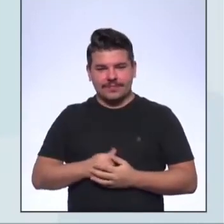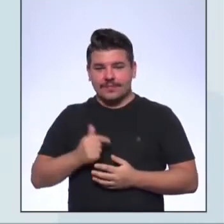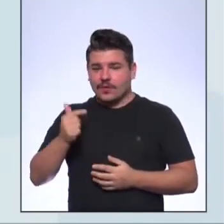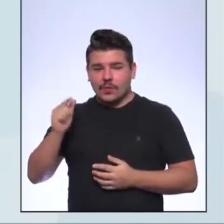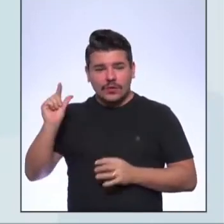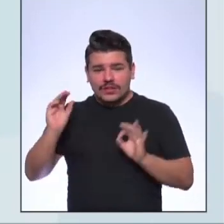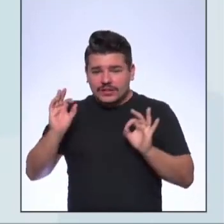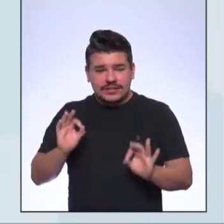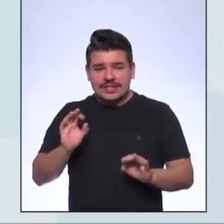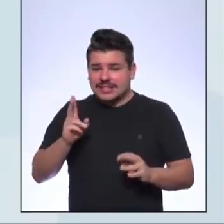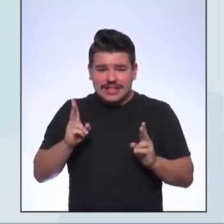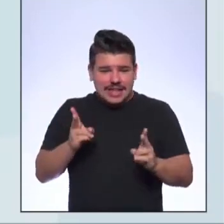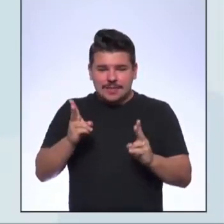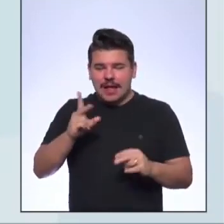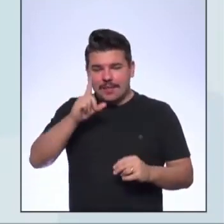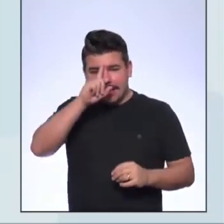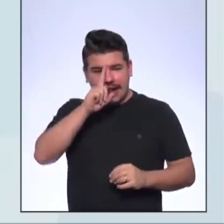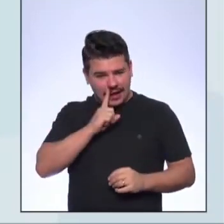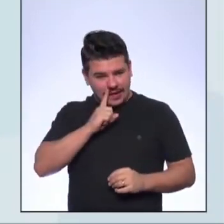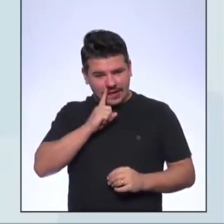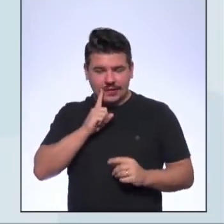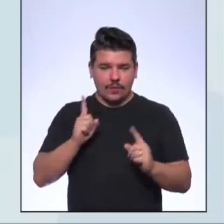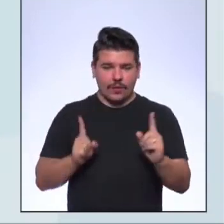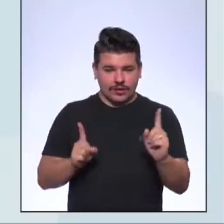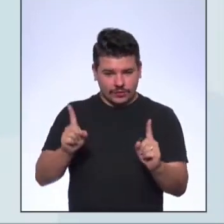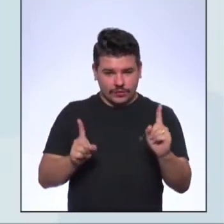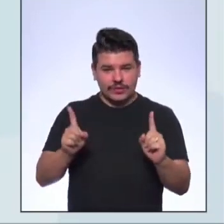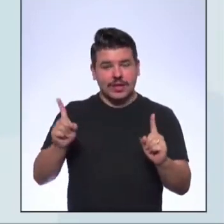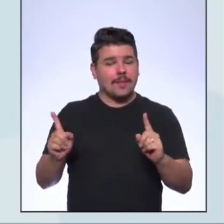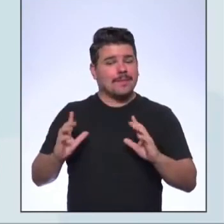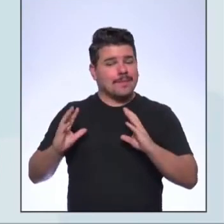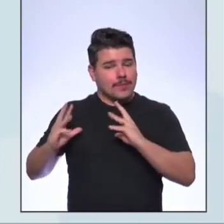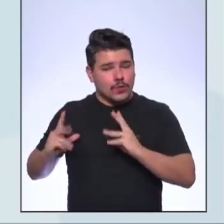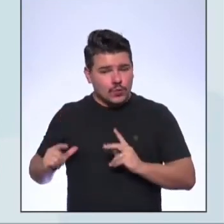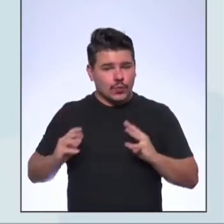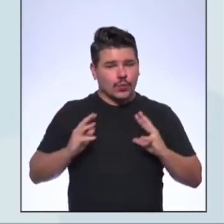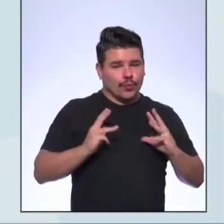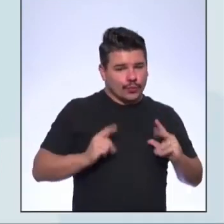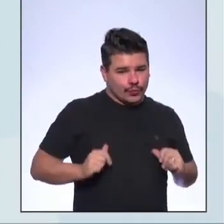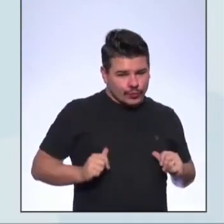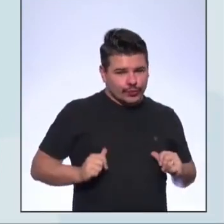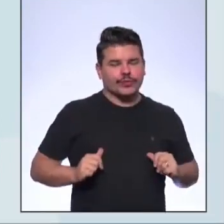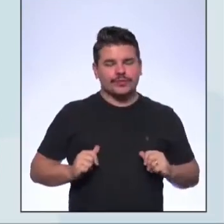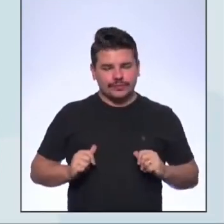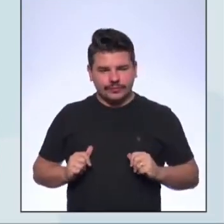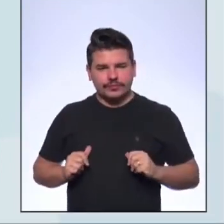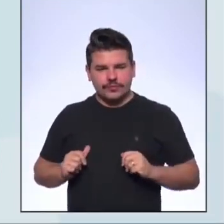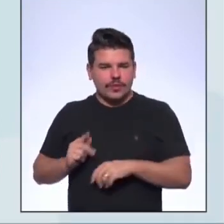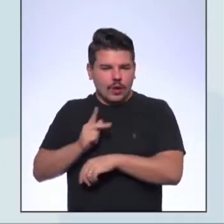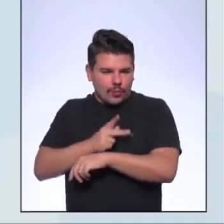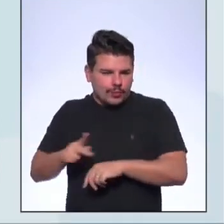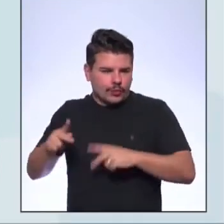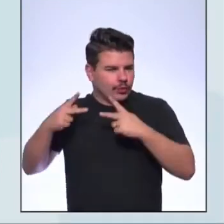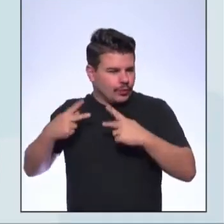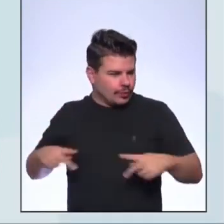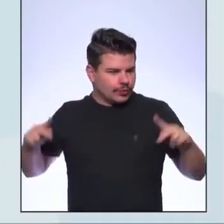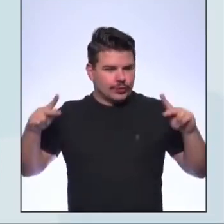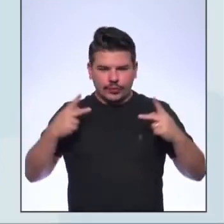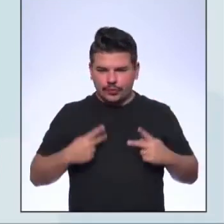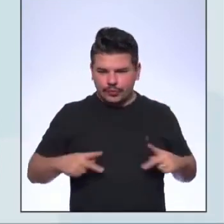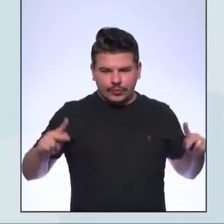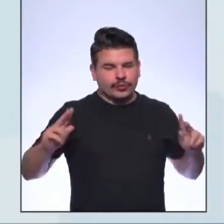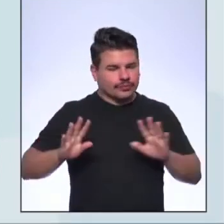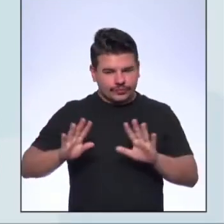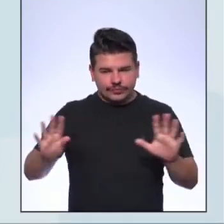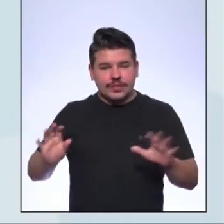produzia semente amarela. Tá? Então, ele chamou esses dois indivíduos de puros. E aí, ele fez esse procedimento todo, aguardou lá mais ou menos um